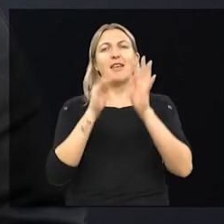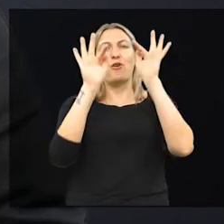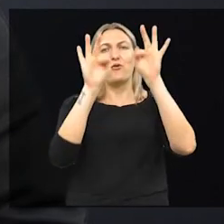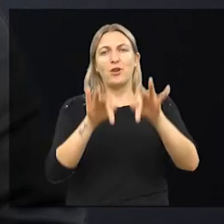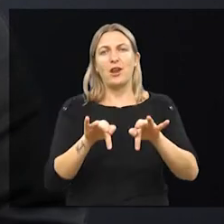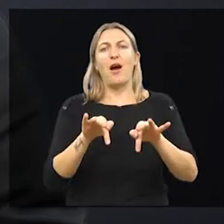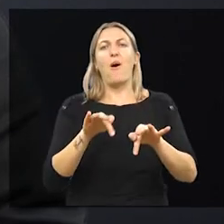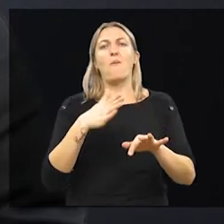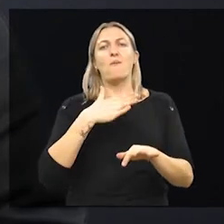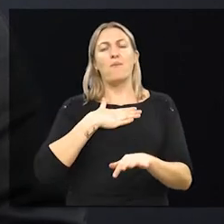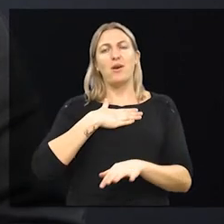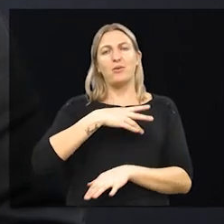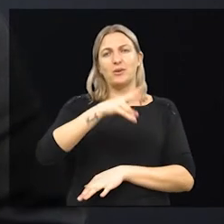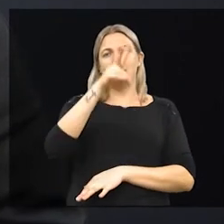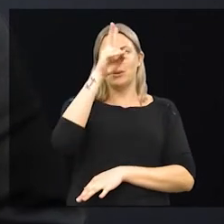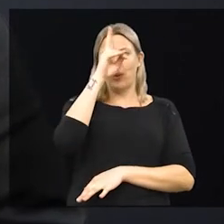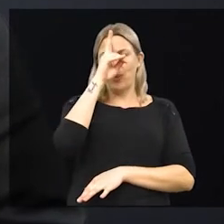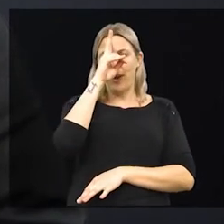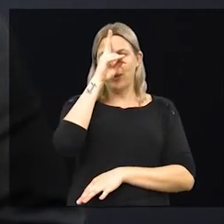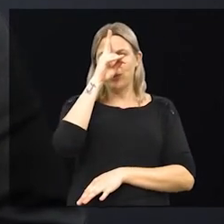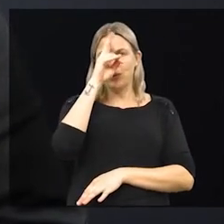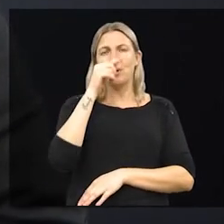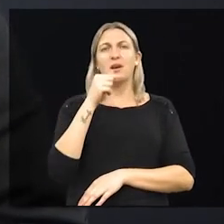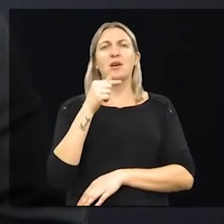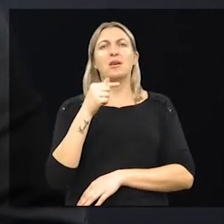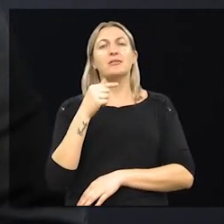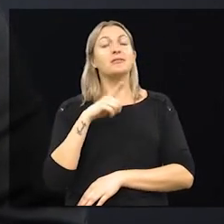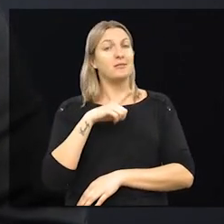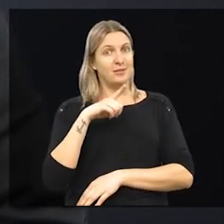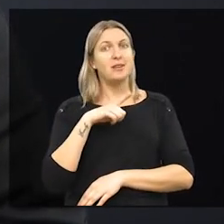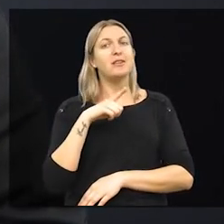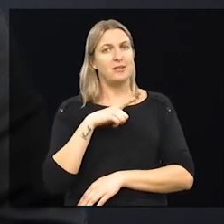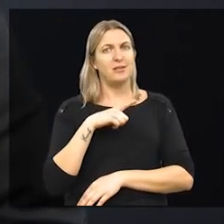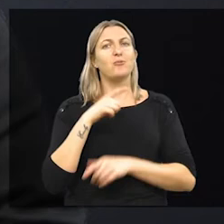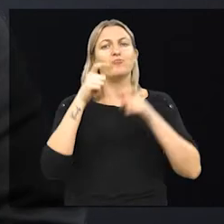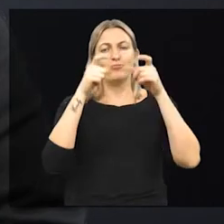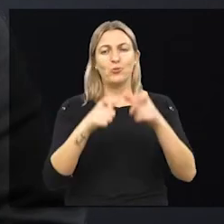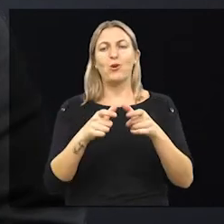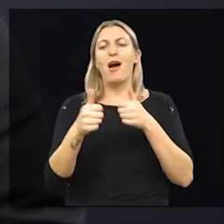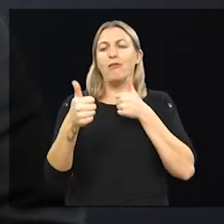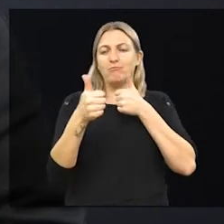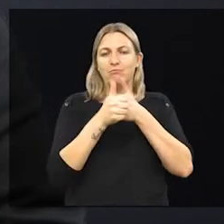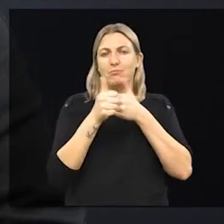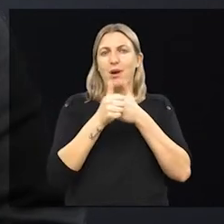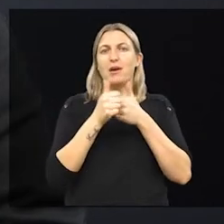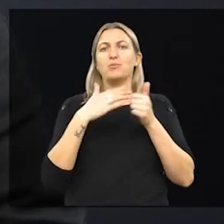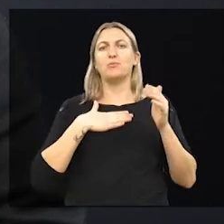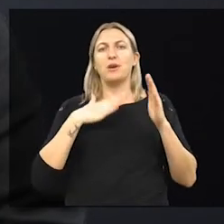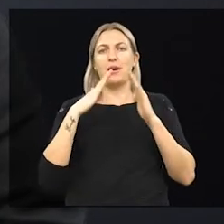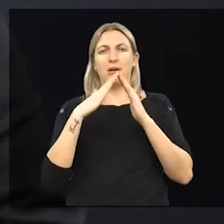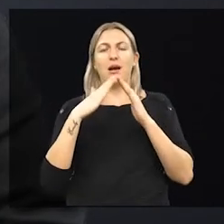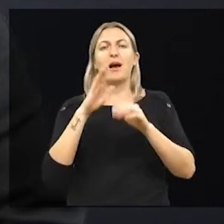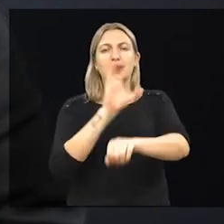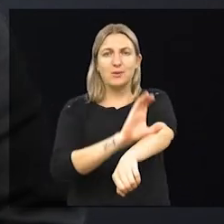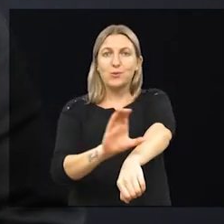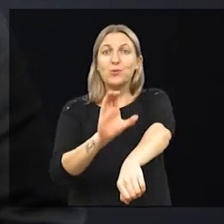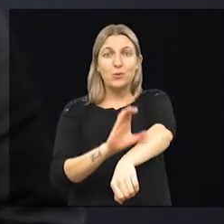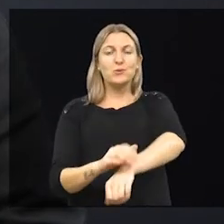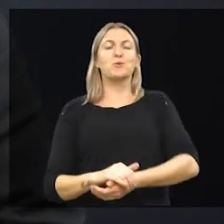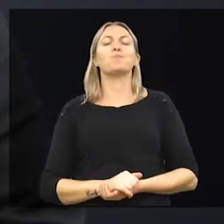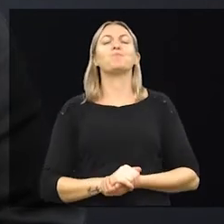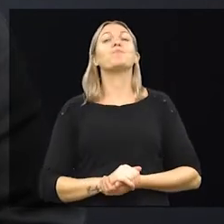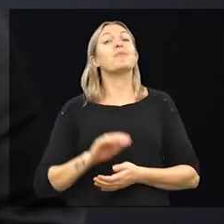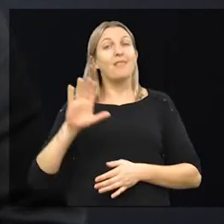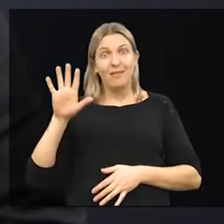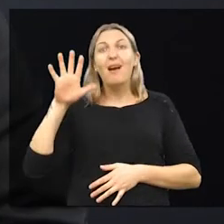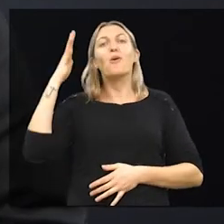de que até que chegasse o momento é que uma finalização ensino médio neto teria alguma opção mais próxima da